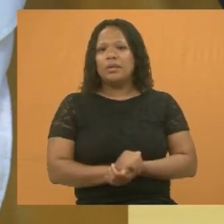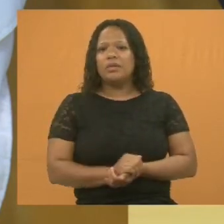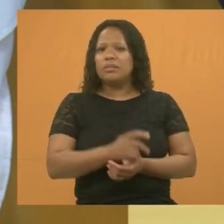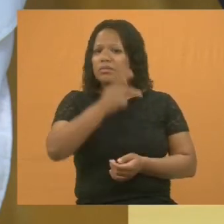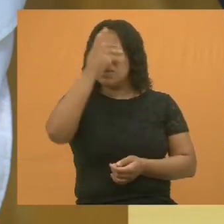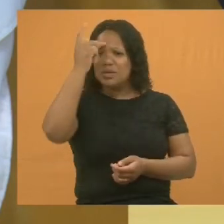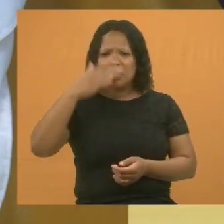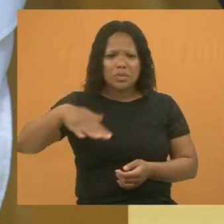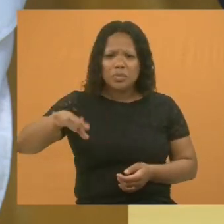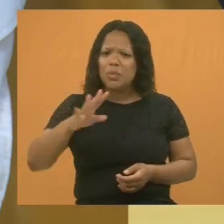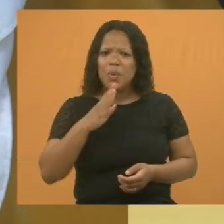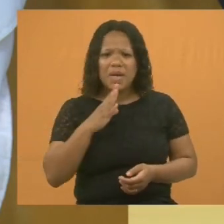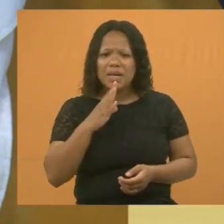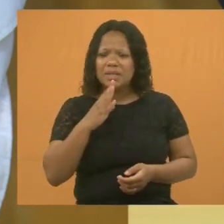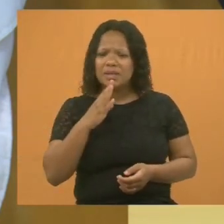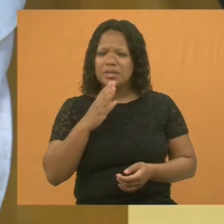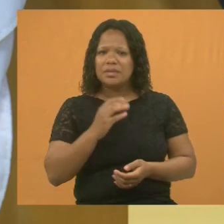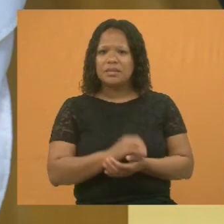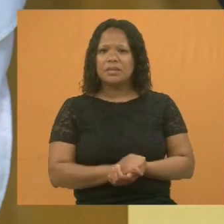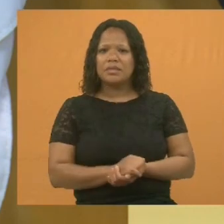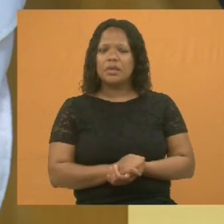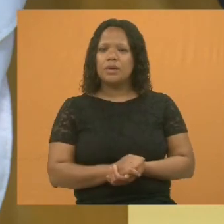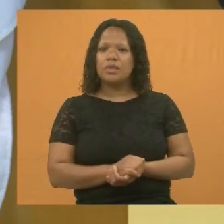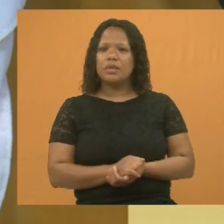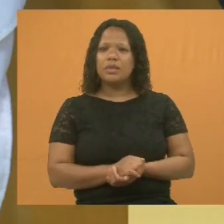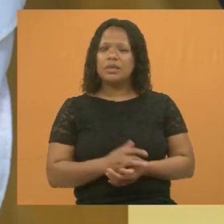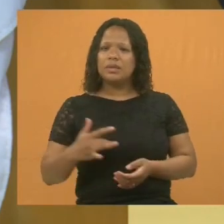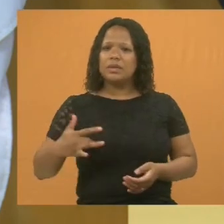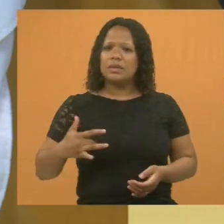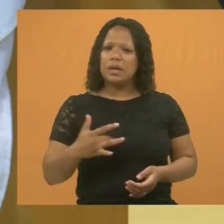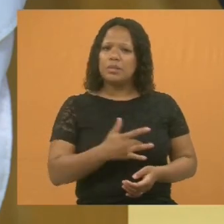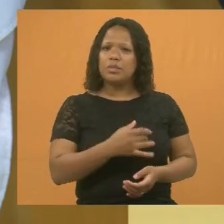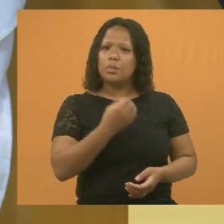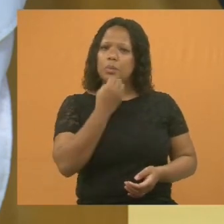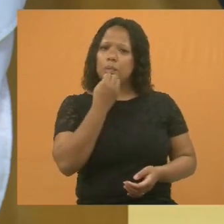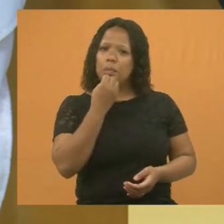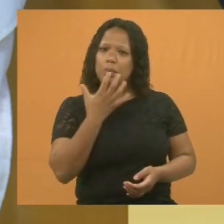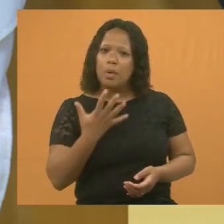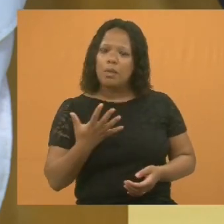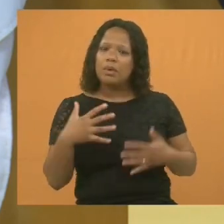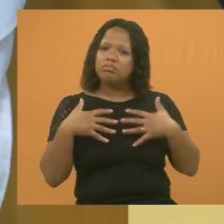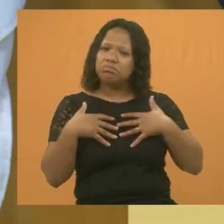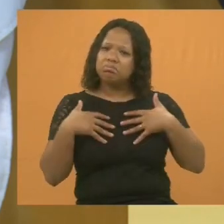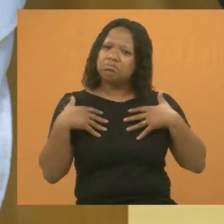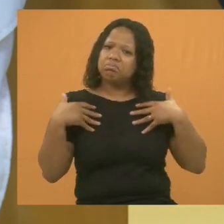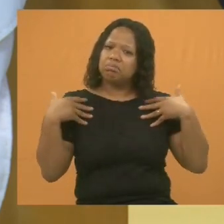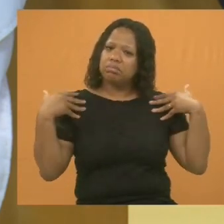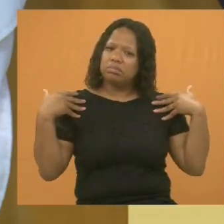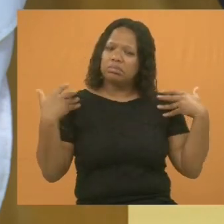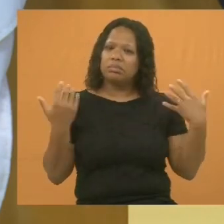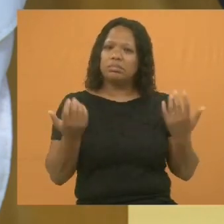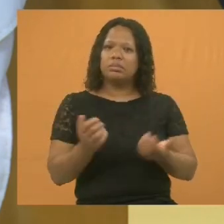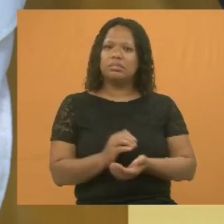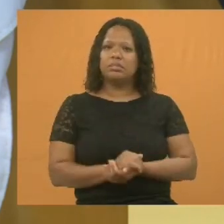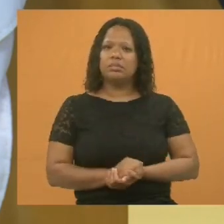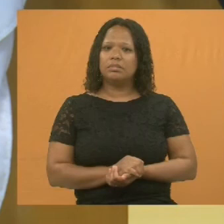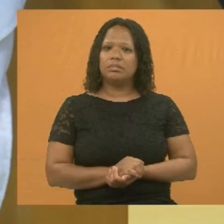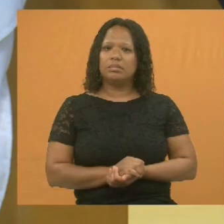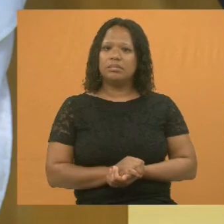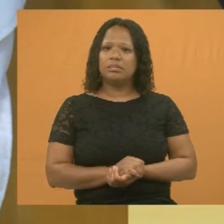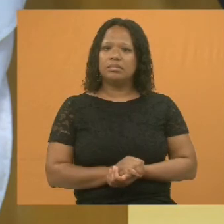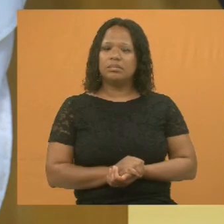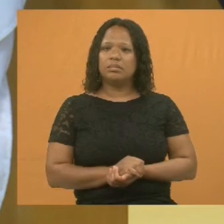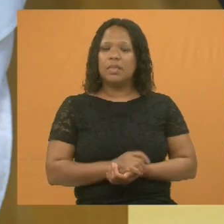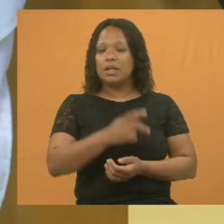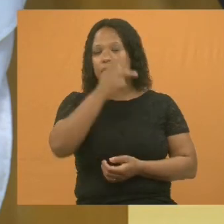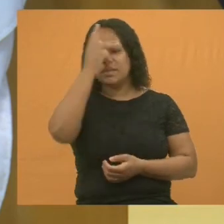todos nós. O plano de qualidade de vida pessoal, que leva a pessoa a